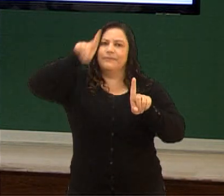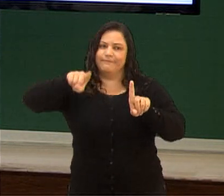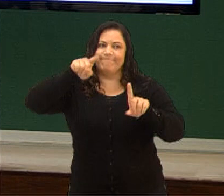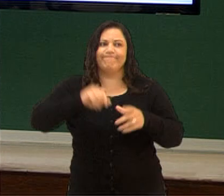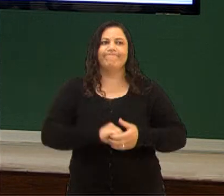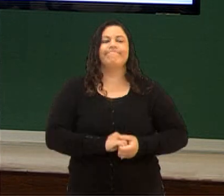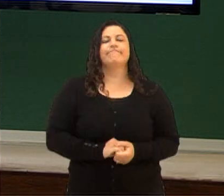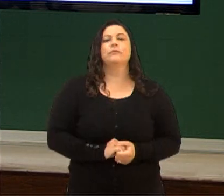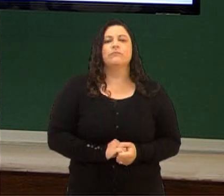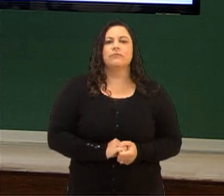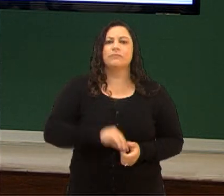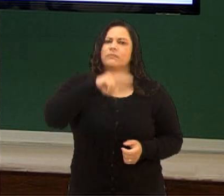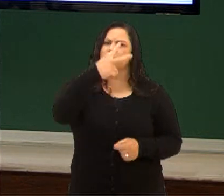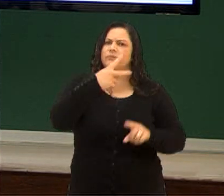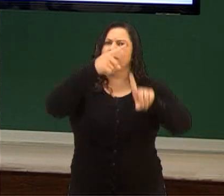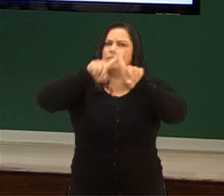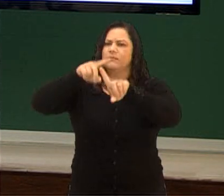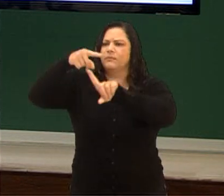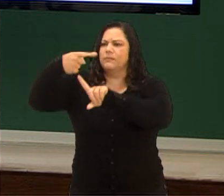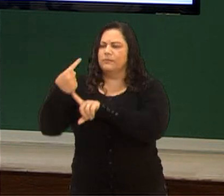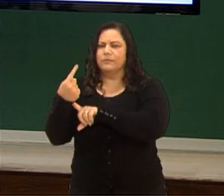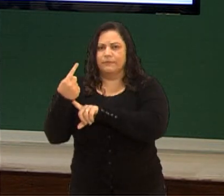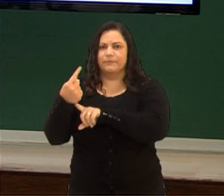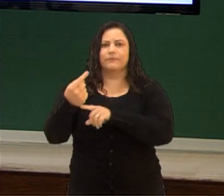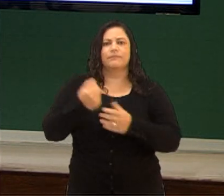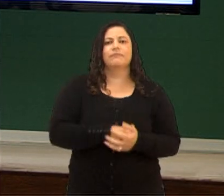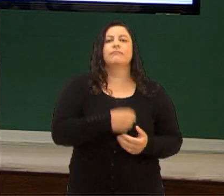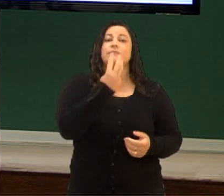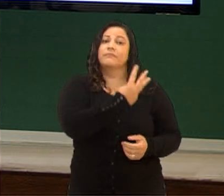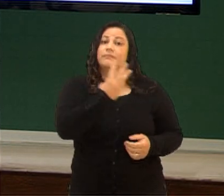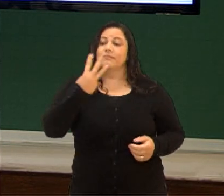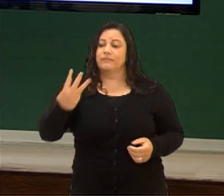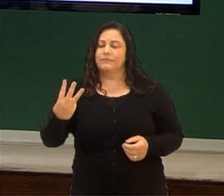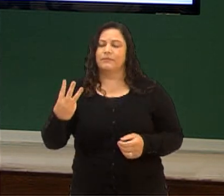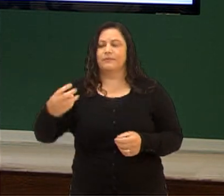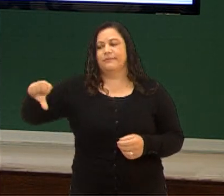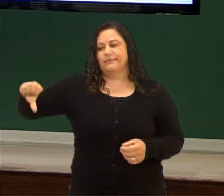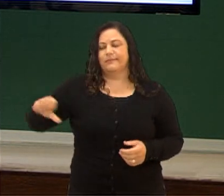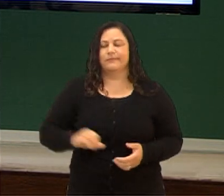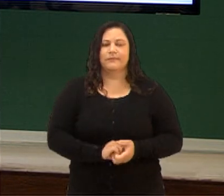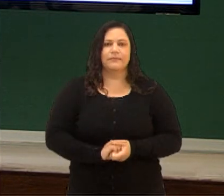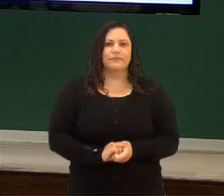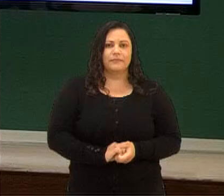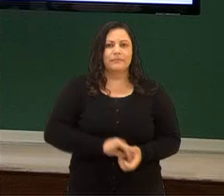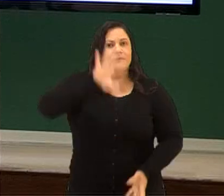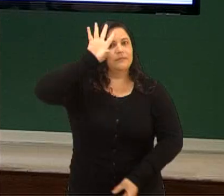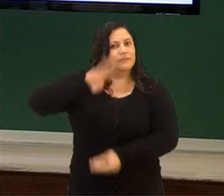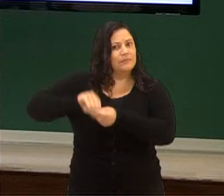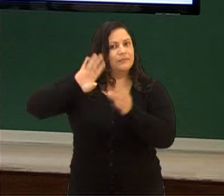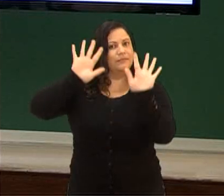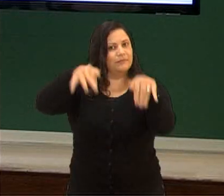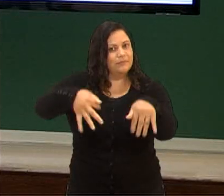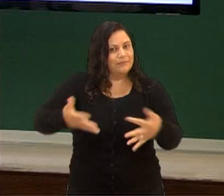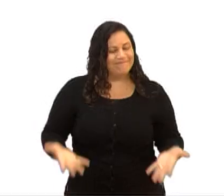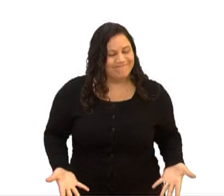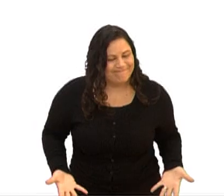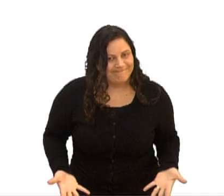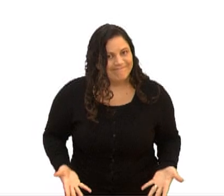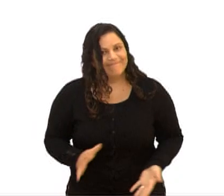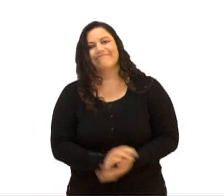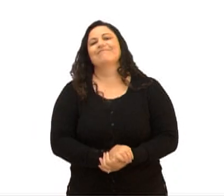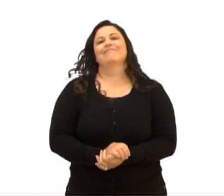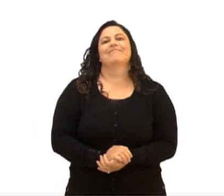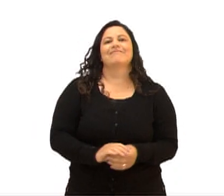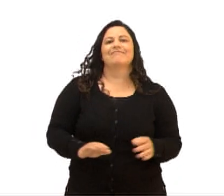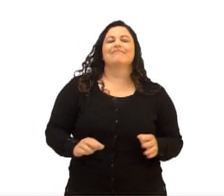baixo, certo? 2 vezes 1, 2, 3 vezes 3, 9. Finish him, acabou, tranquilo? Olha